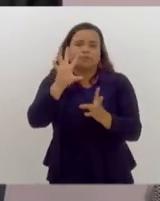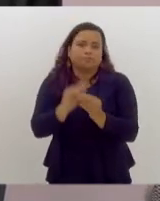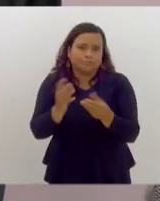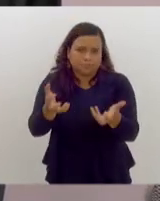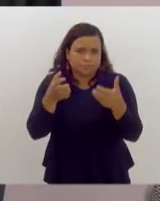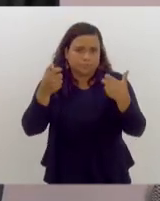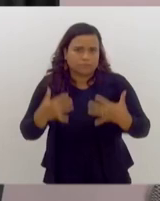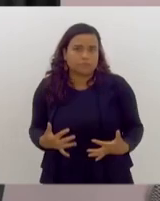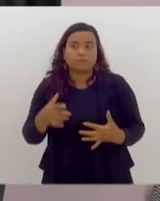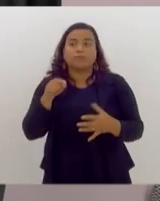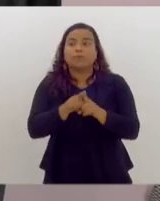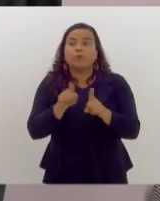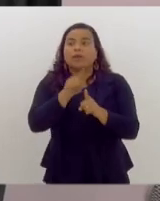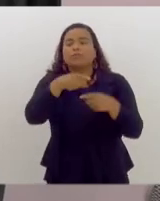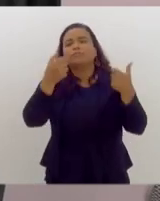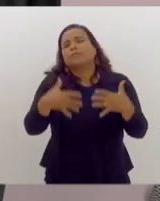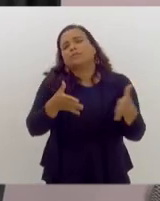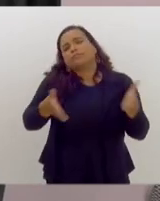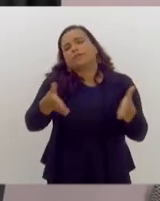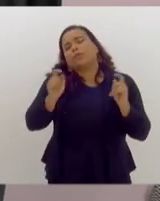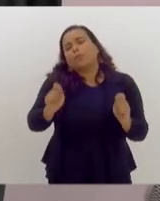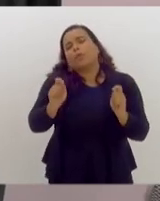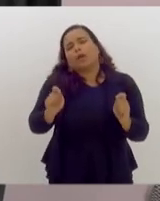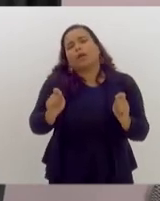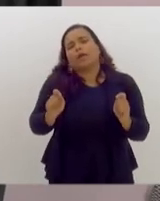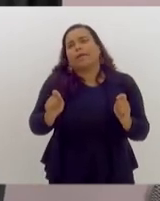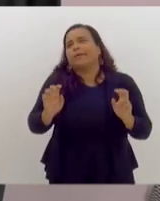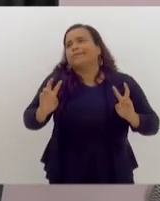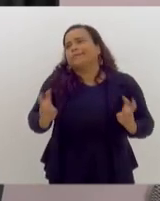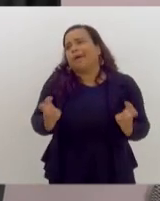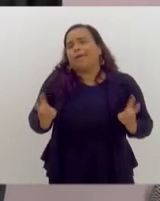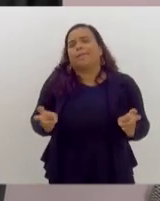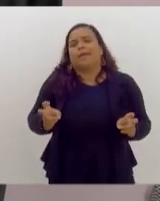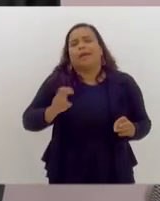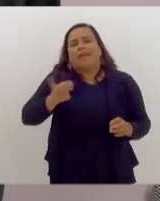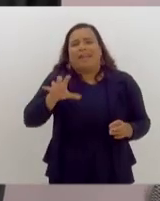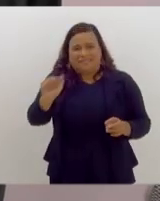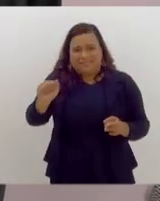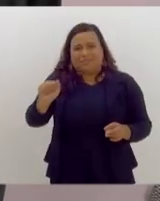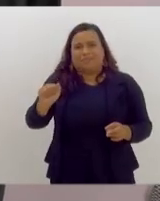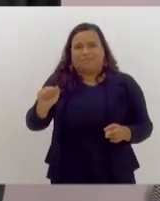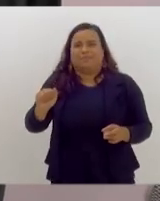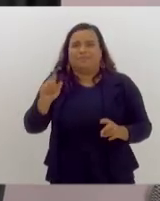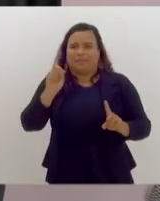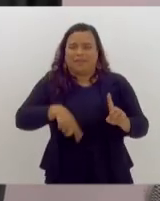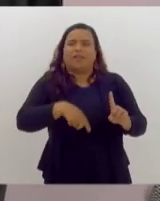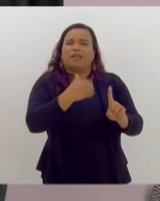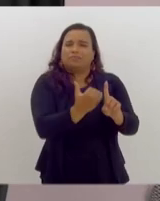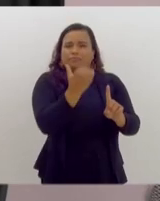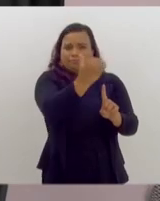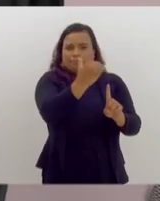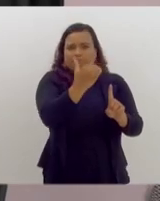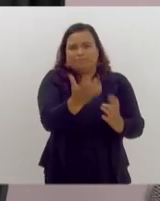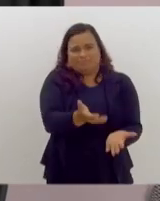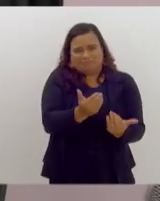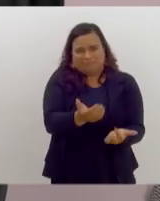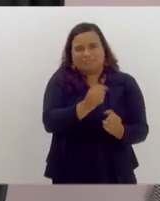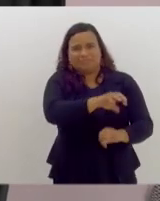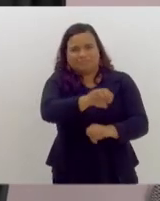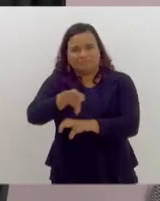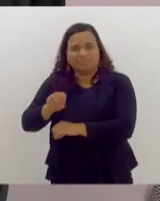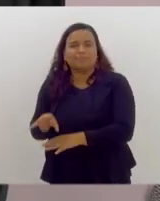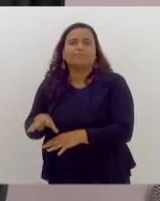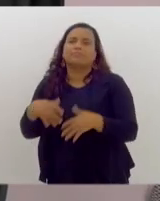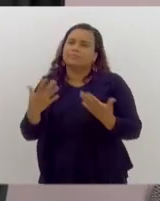porque ela também se estende à questão da EJA, né? A gente tem visto uma redução drástica da educação de jovens